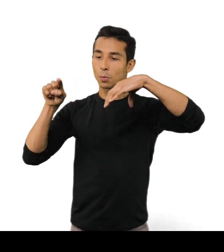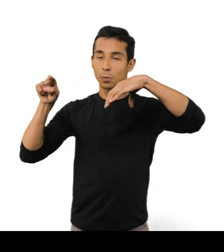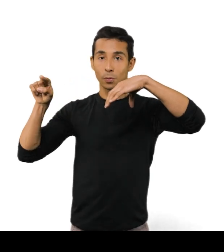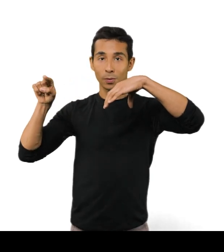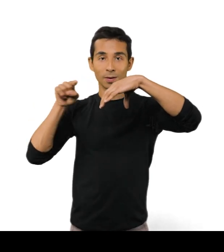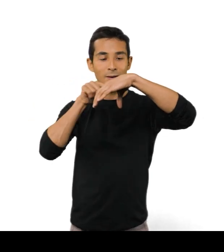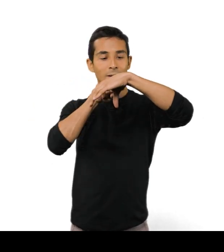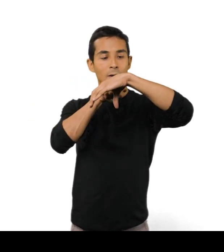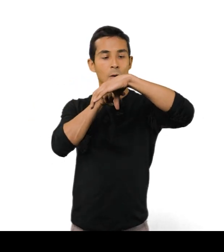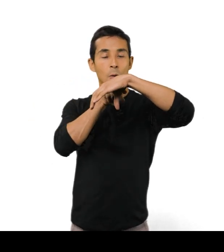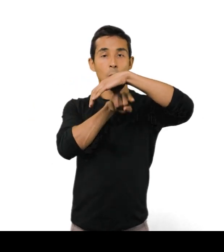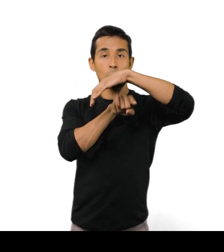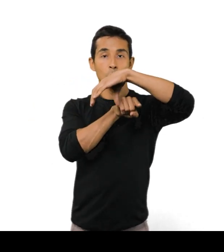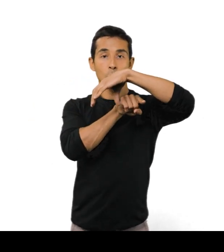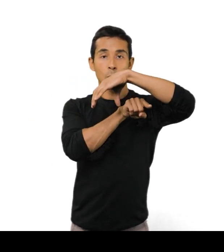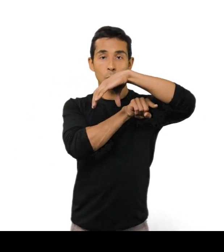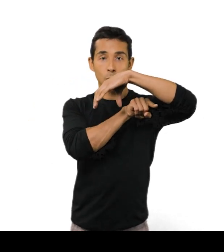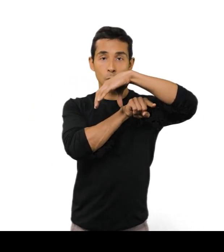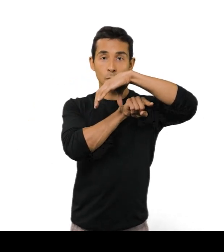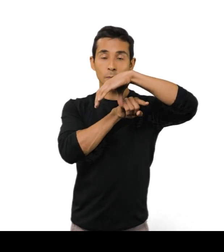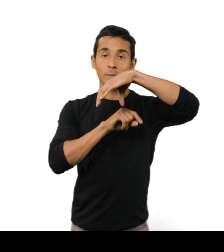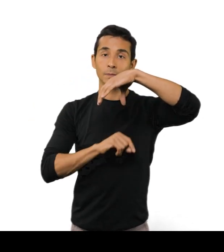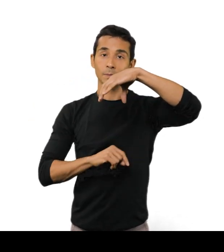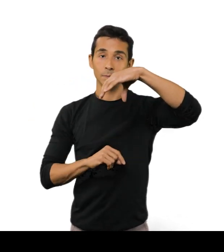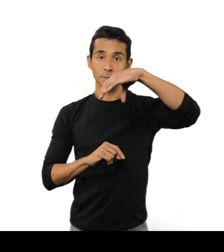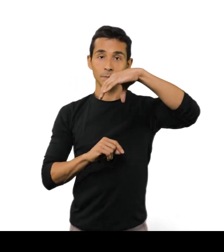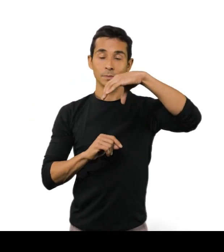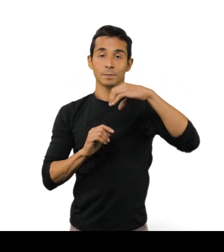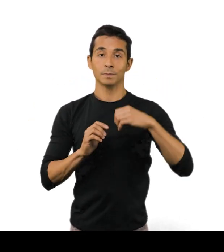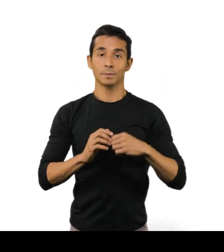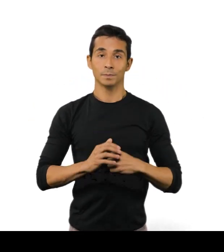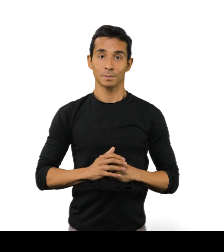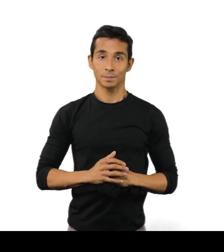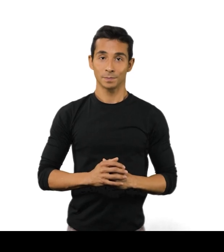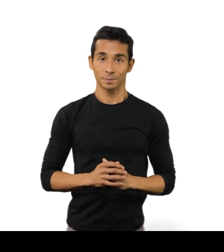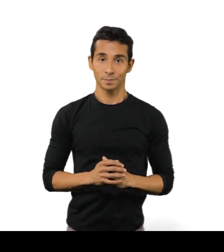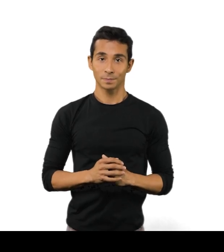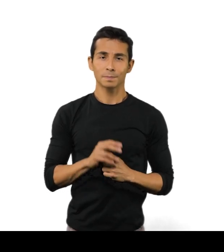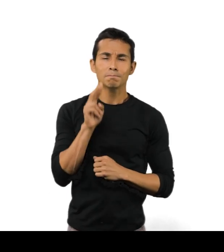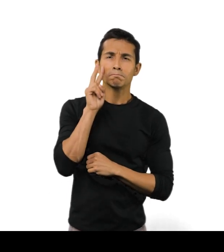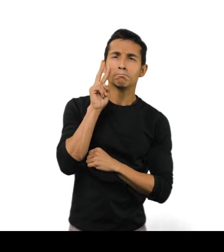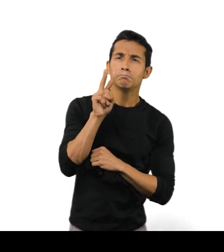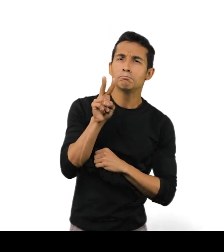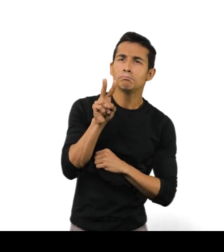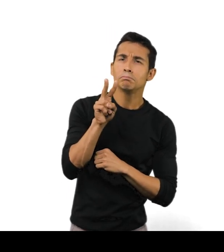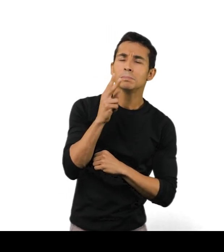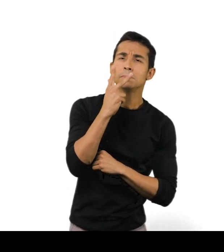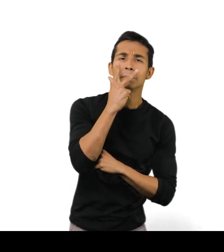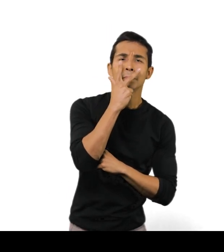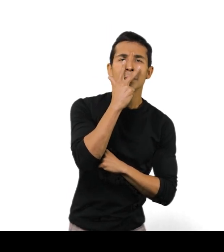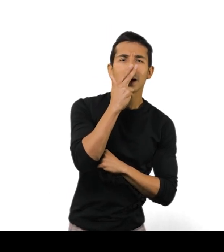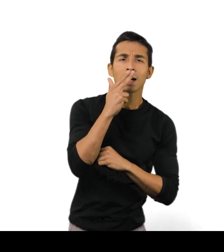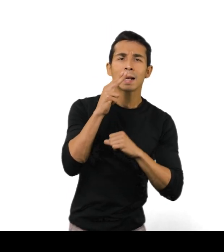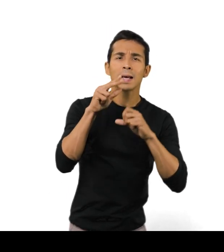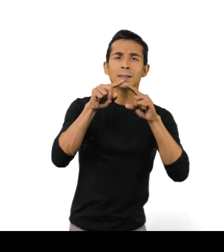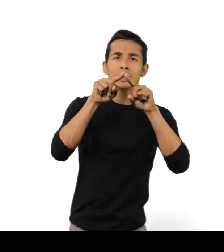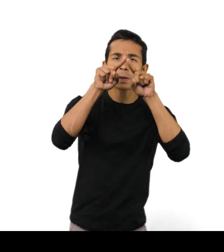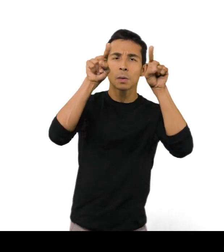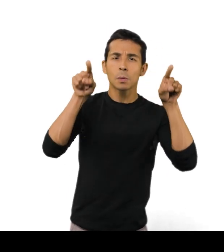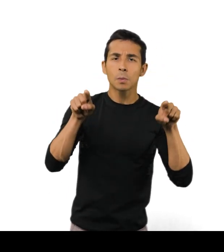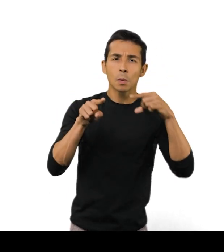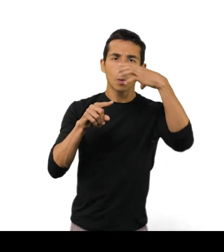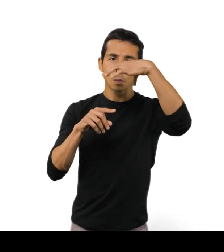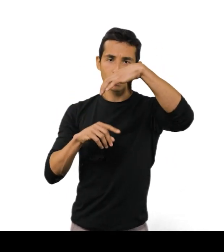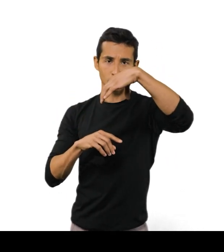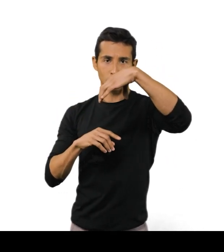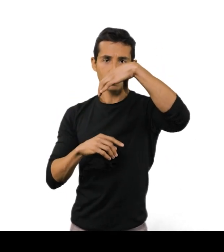no alto do arco, saem 2 linhas curtas e ondulantes, compondo a figura e nos remetendo à